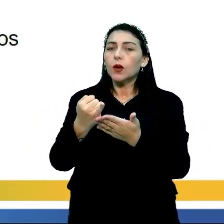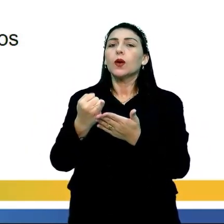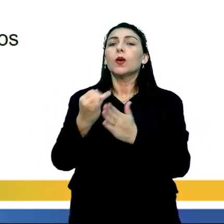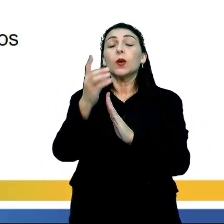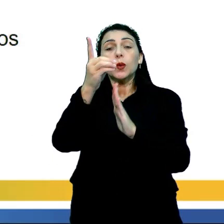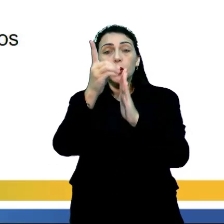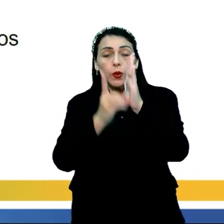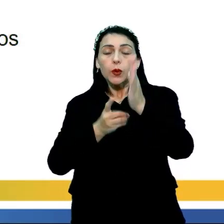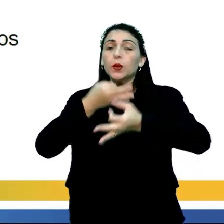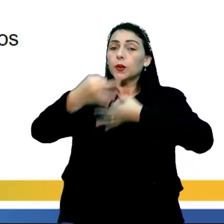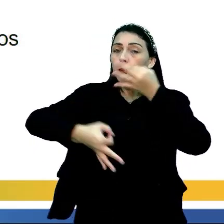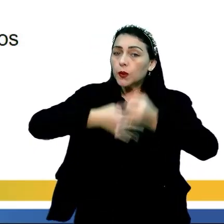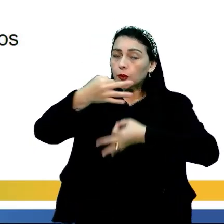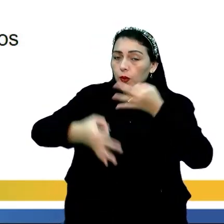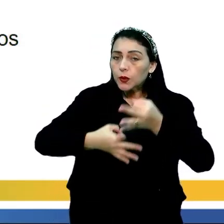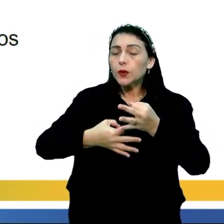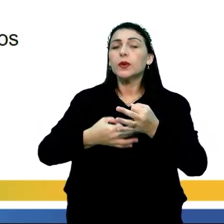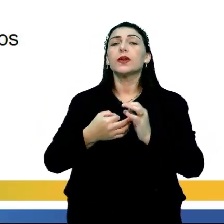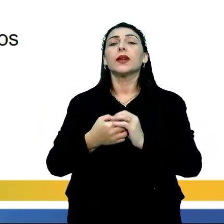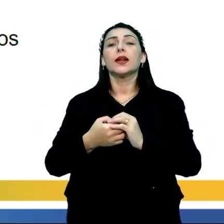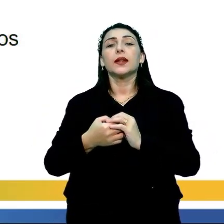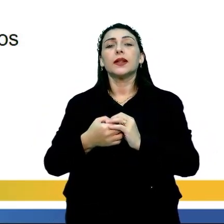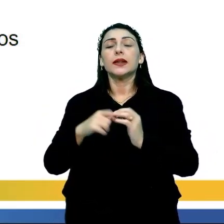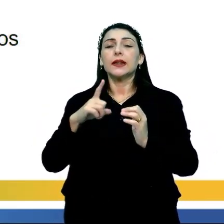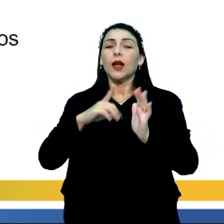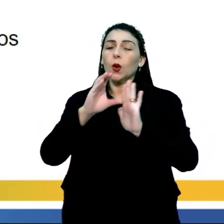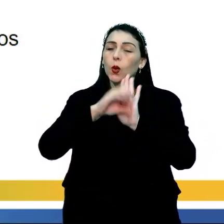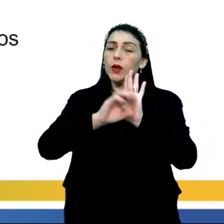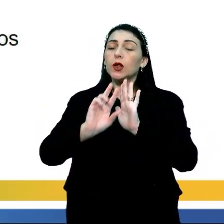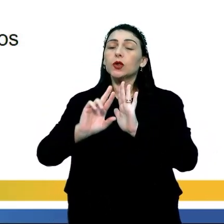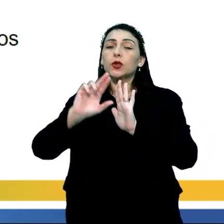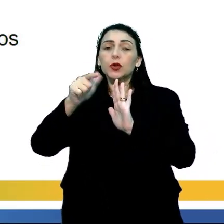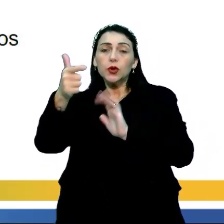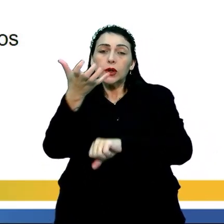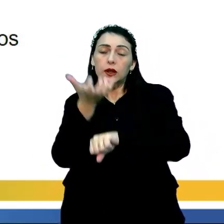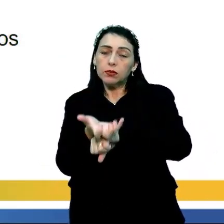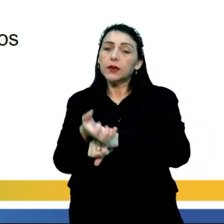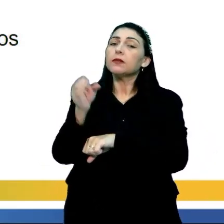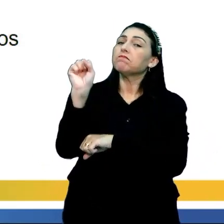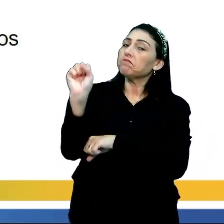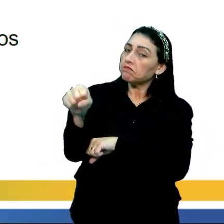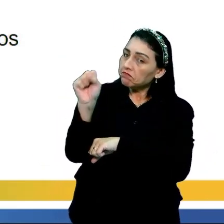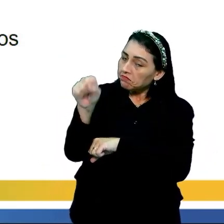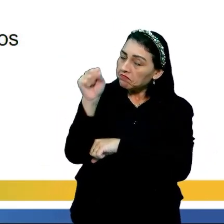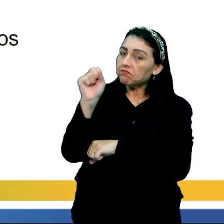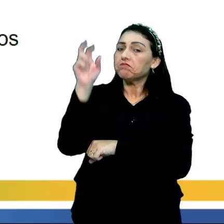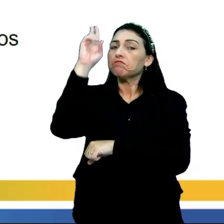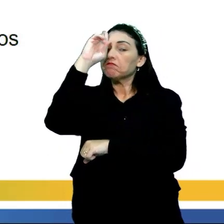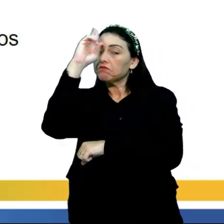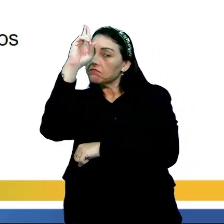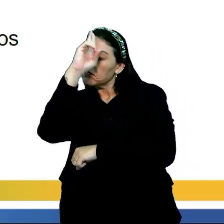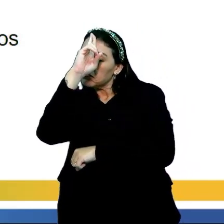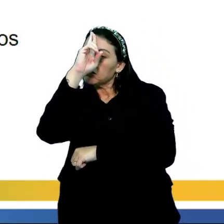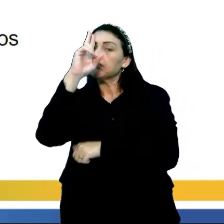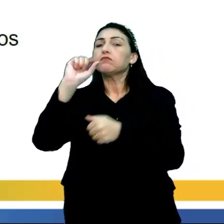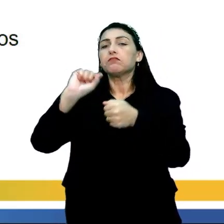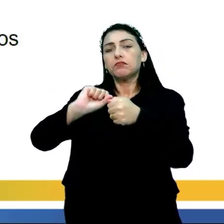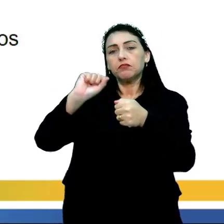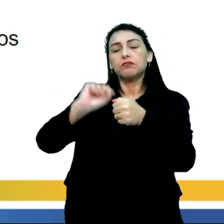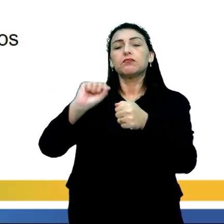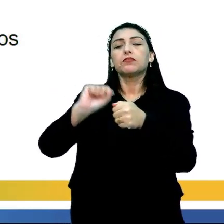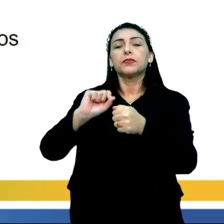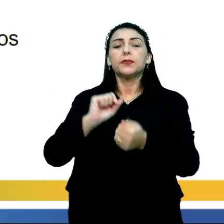dissertativo argumentativo. Apliquei conceito de outras áreas do conhecimento? Sim, de história, né? Eu fiz uma alusão